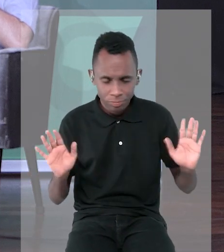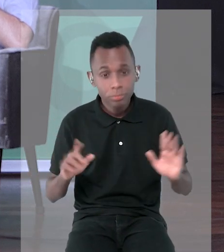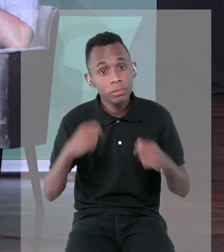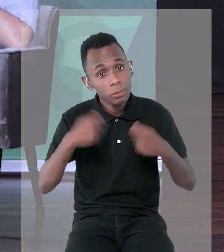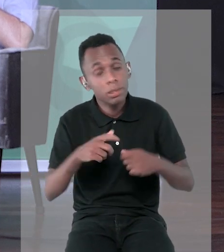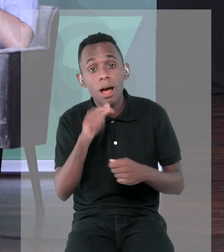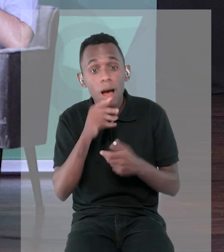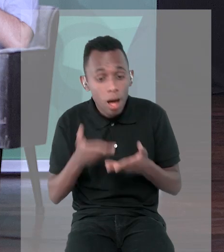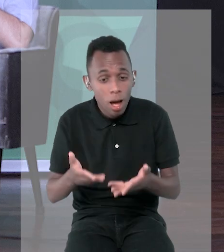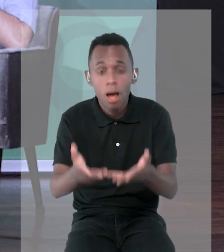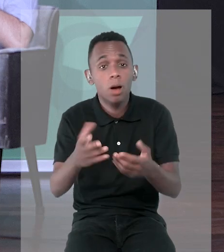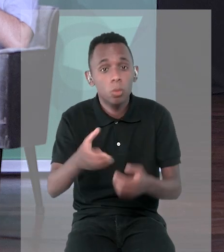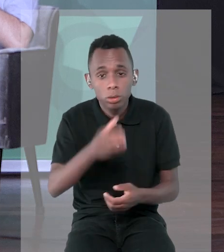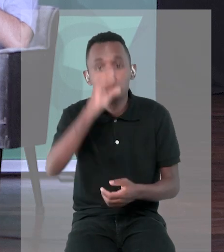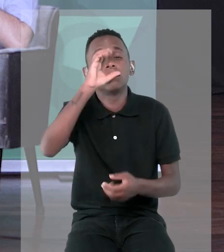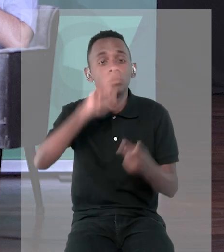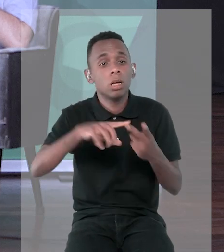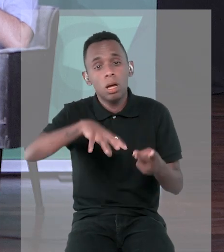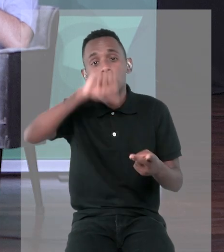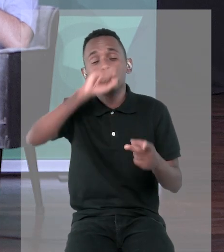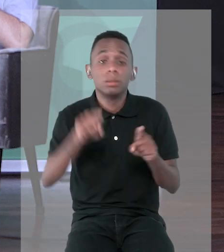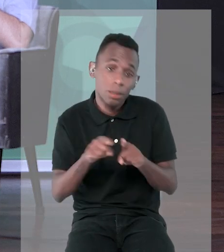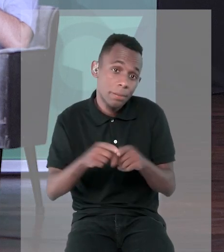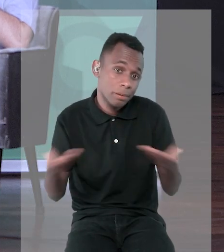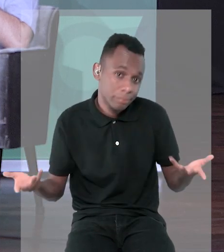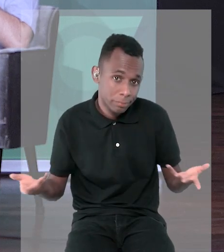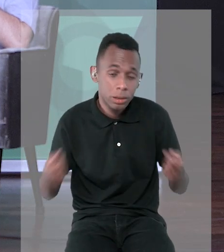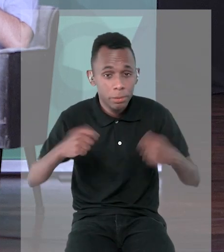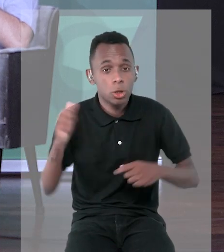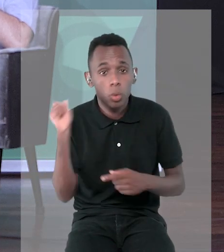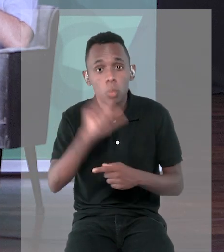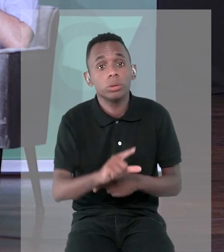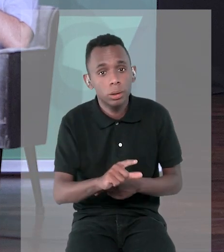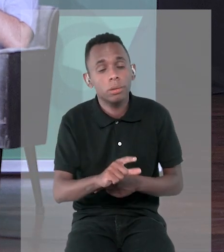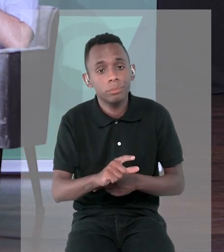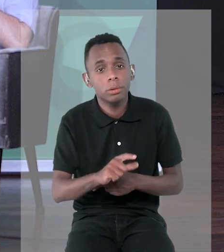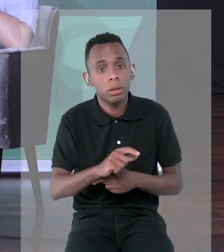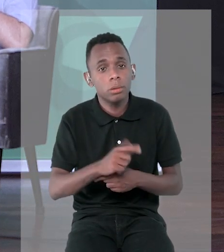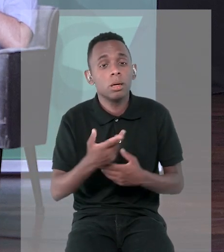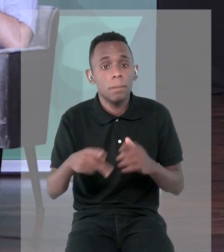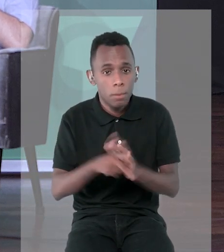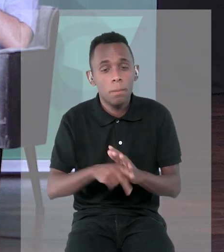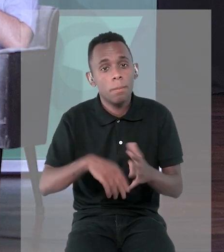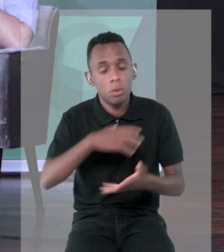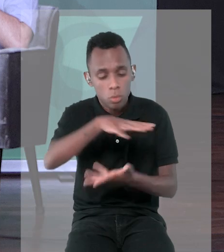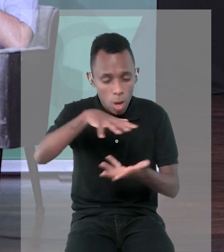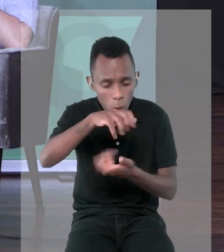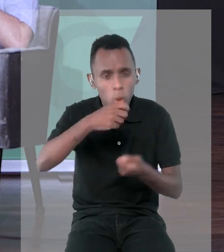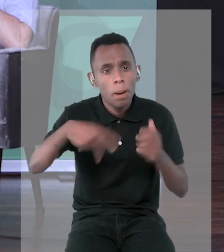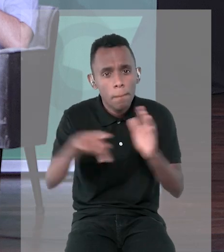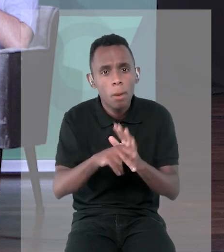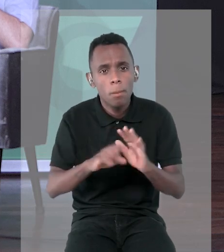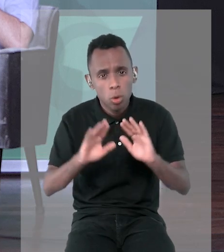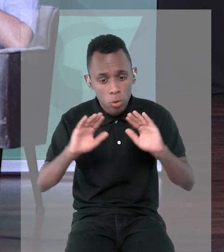você vai beber água e respirar o mesmo ar. E nós precisamos realmente conseguir trazer a ecologia no centro das nossas preocupações